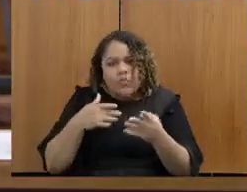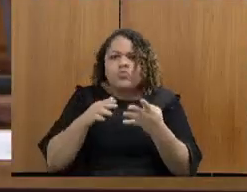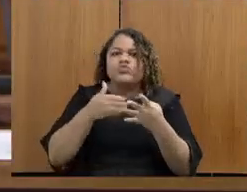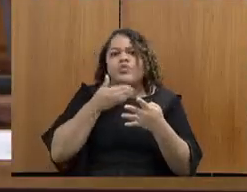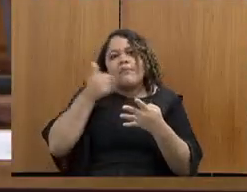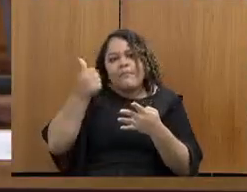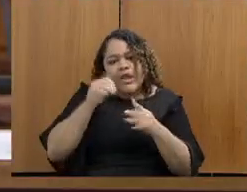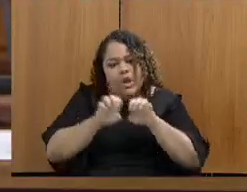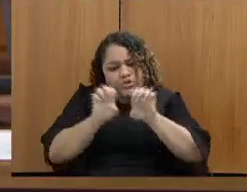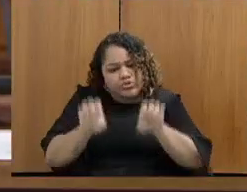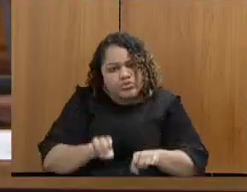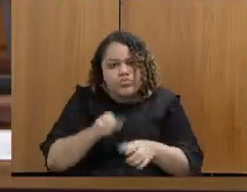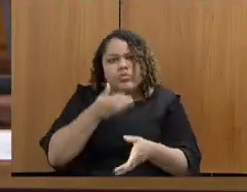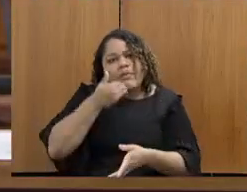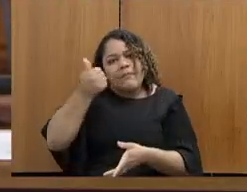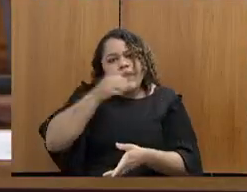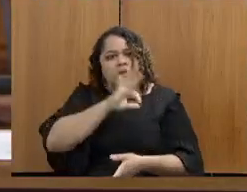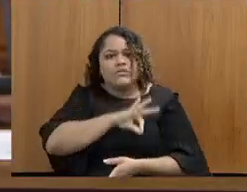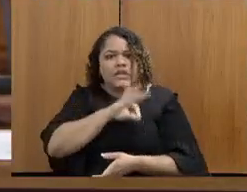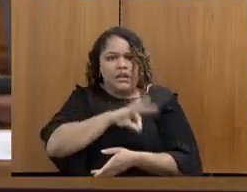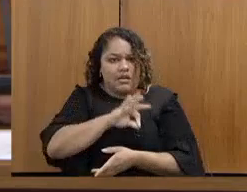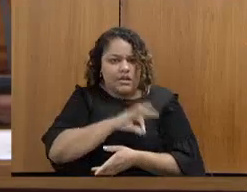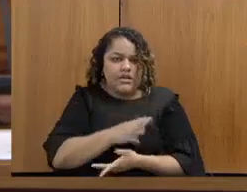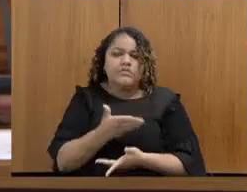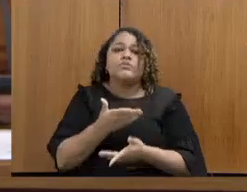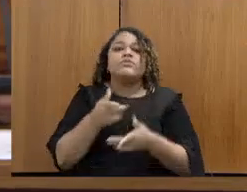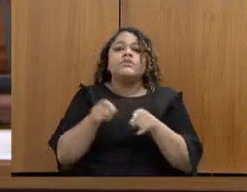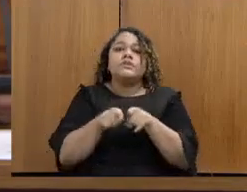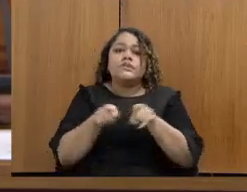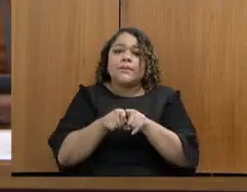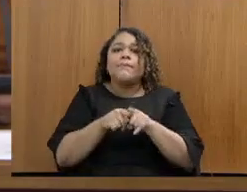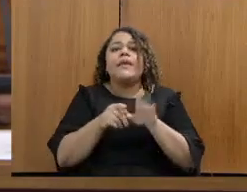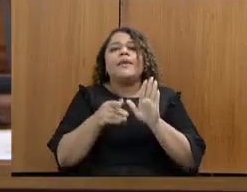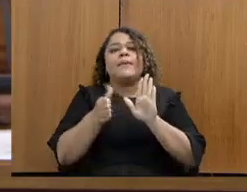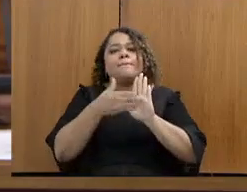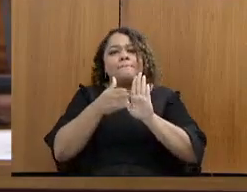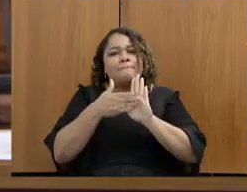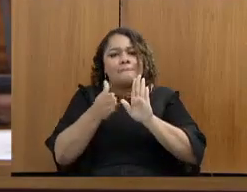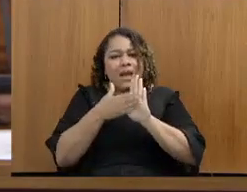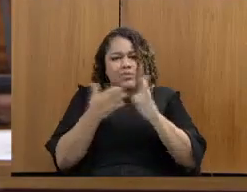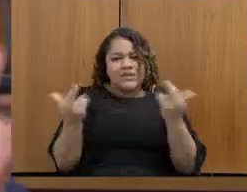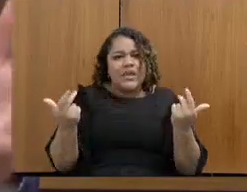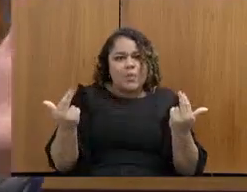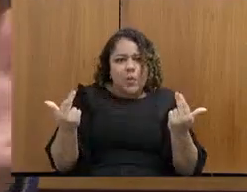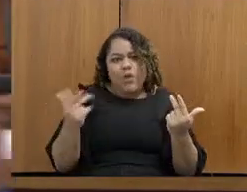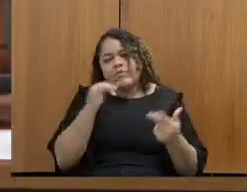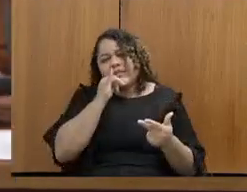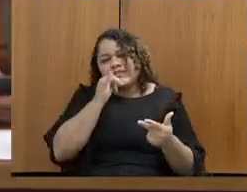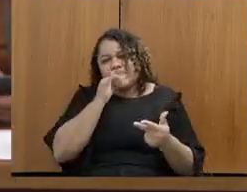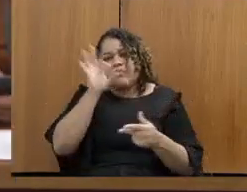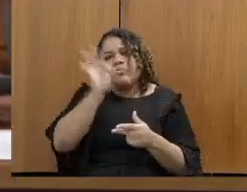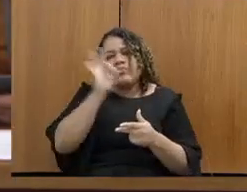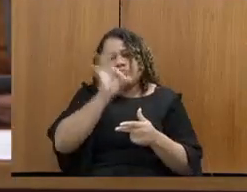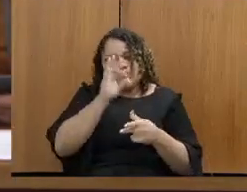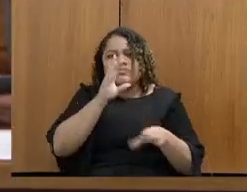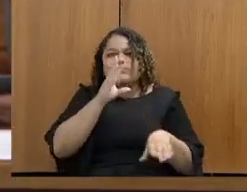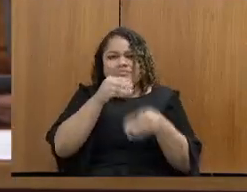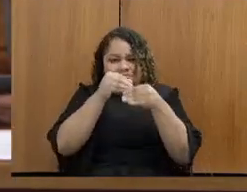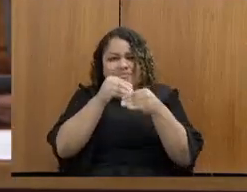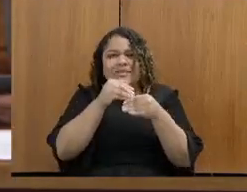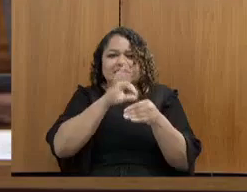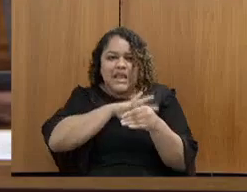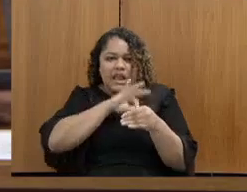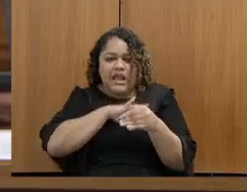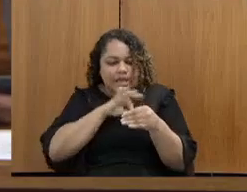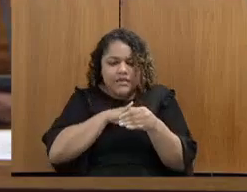numa melhor remuneração E é claro as pautas conjuntas como recomposição salarial caminhar junto mas a polícia civil gente